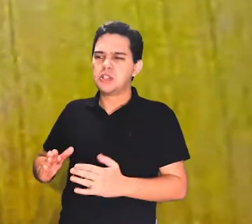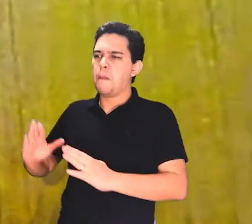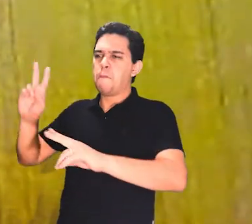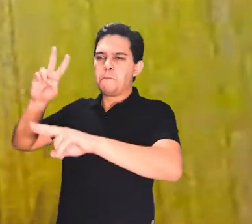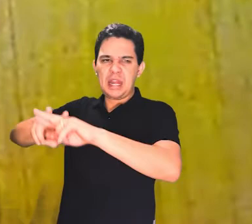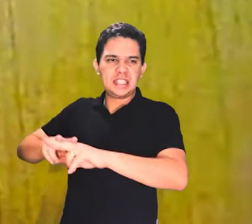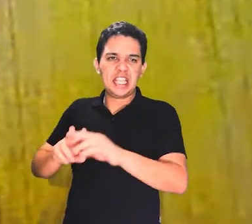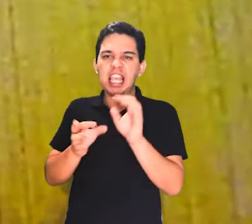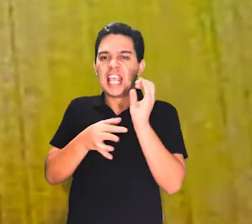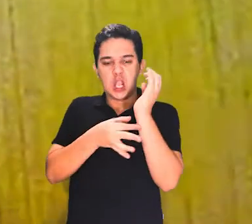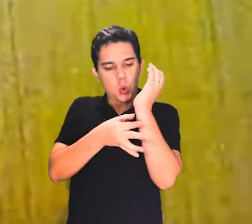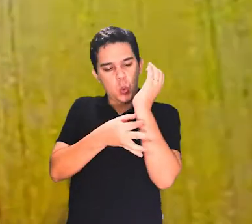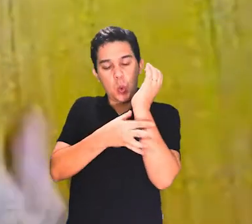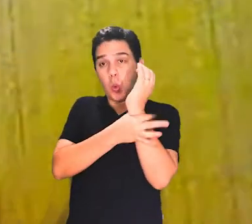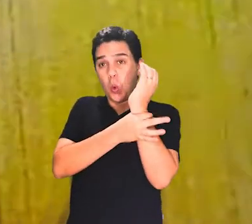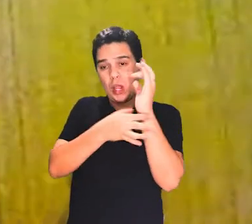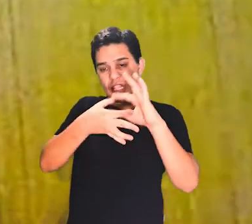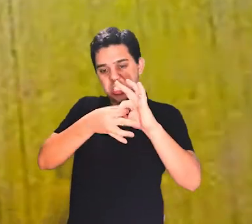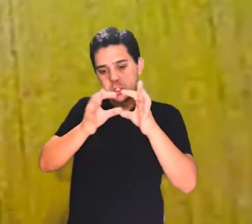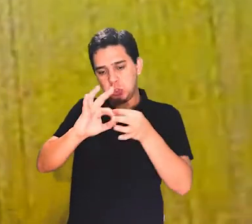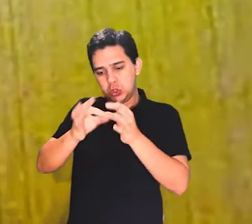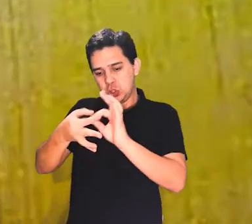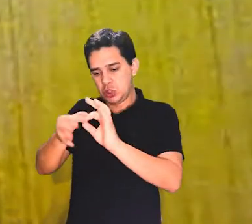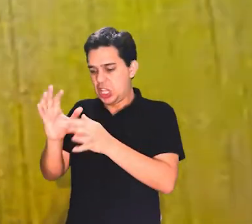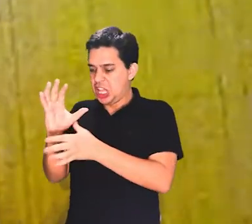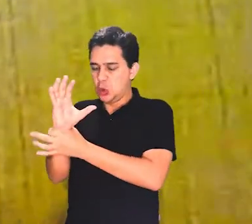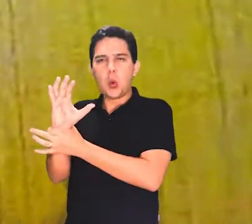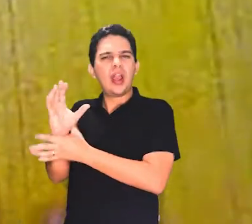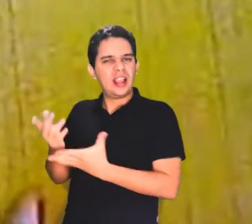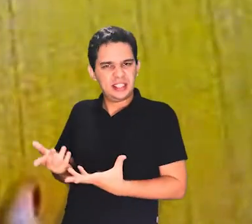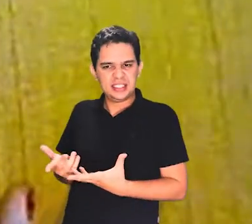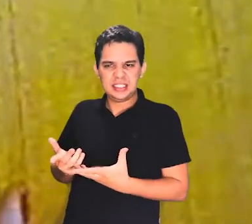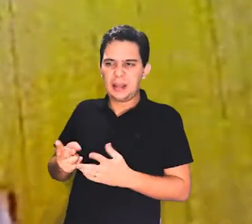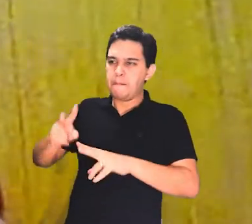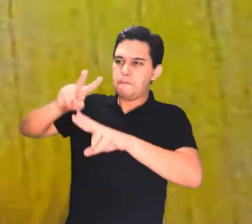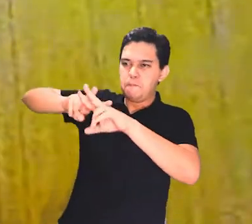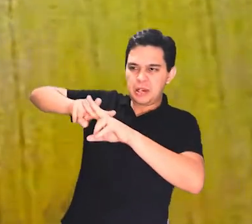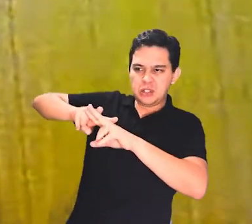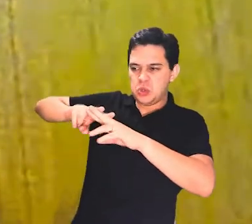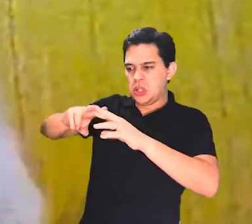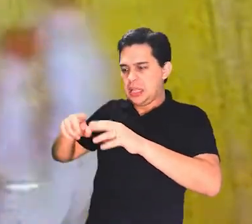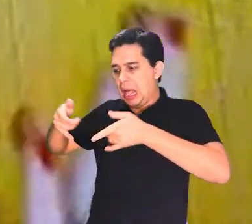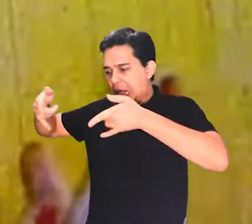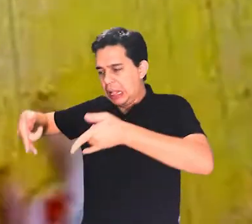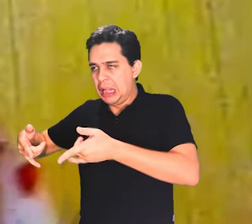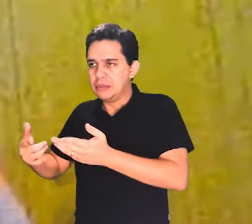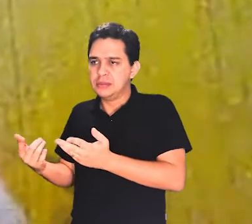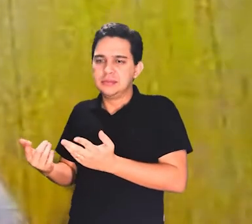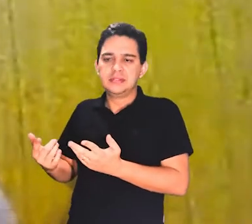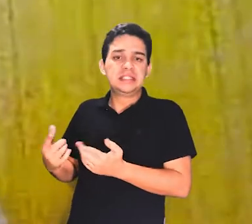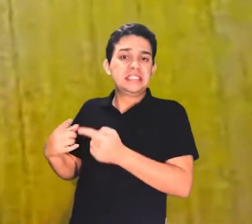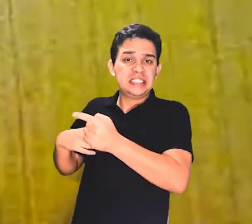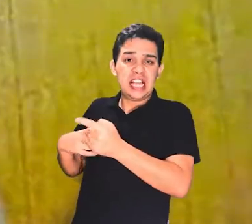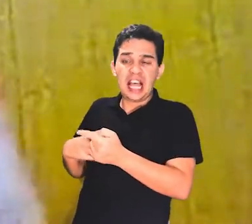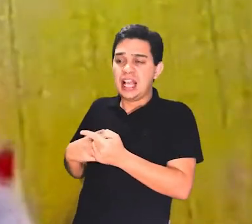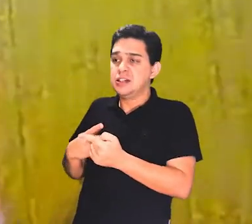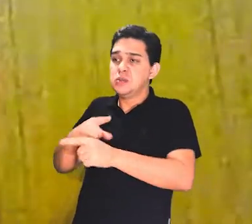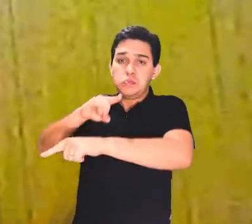têm a vestuário individualizado, que não tem material de